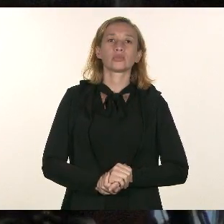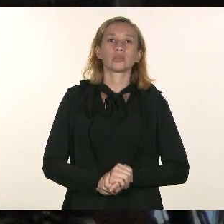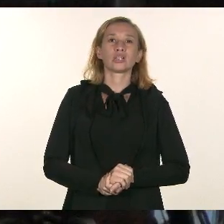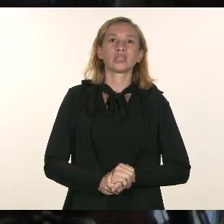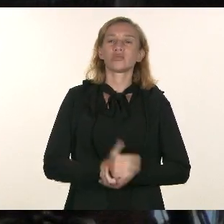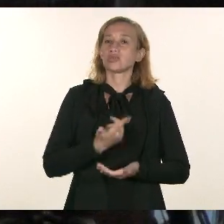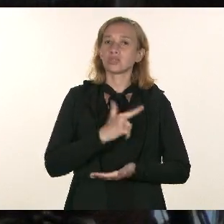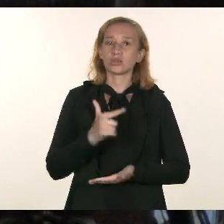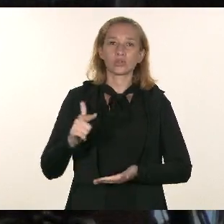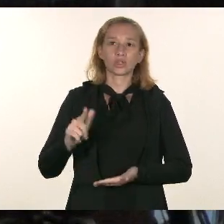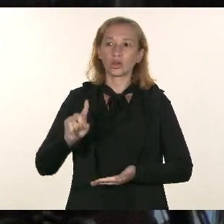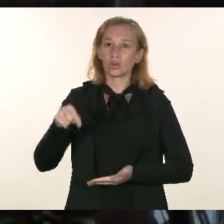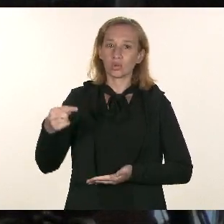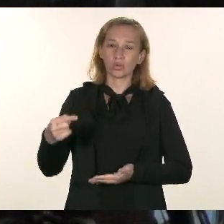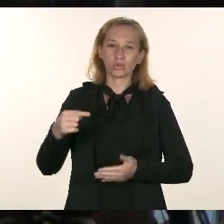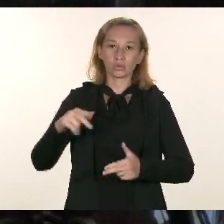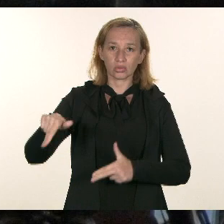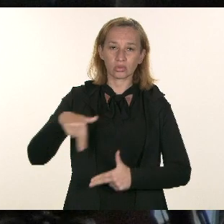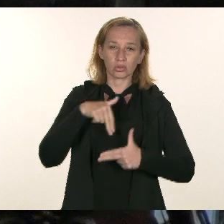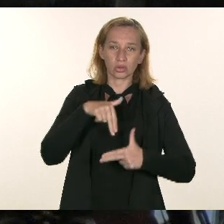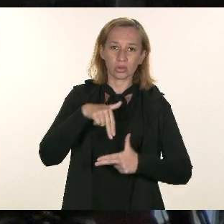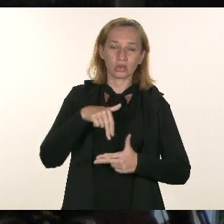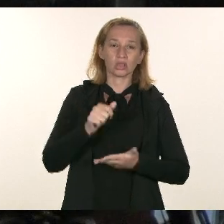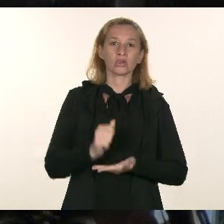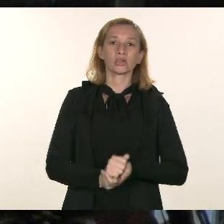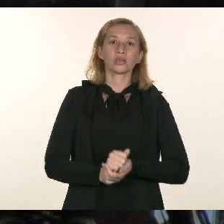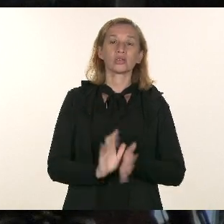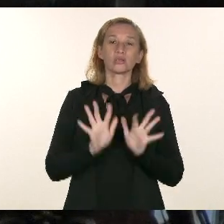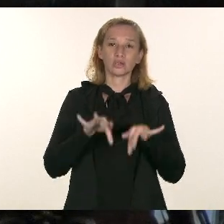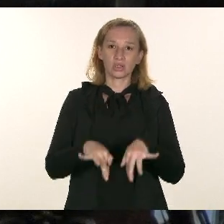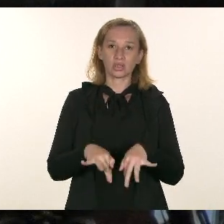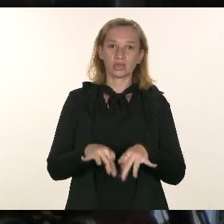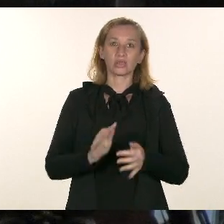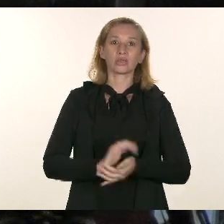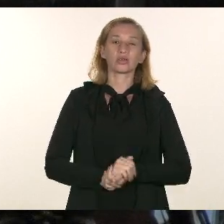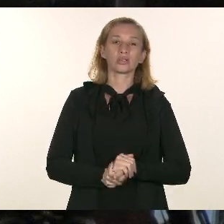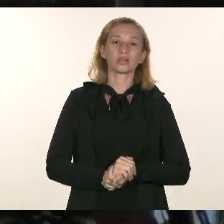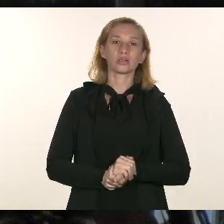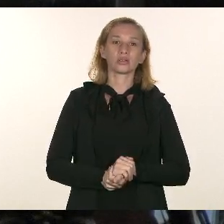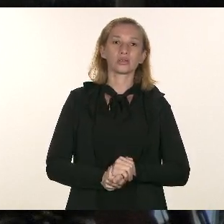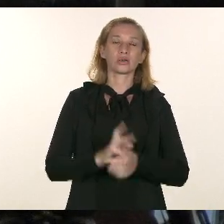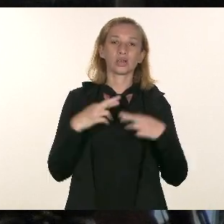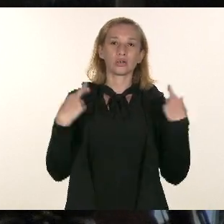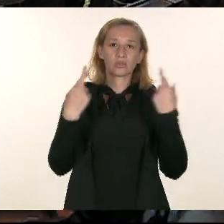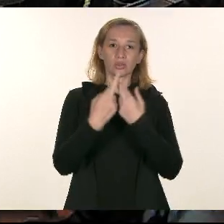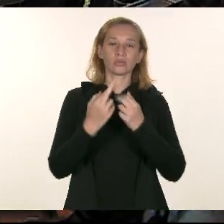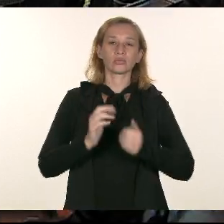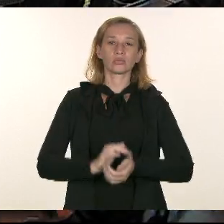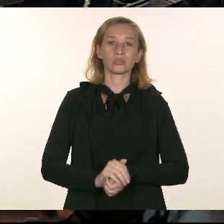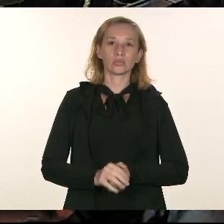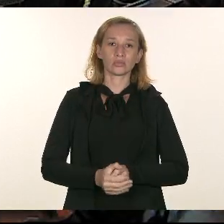Não havendo mais oradores inscritos, a presidência encerra a presente sessão.